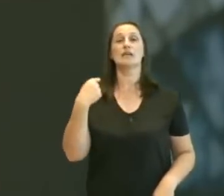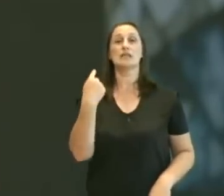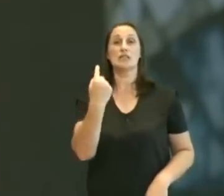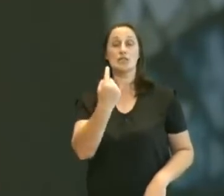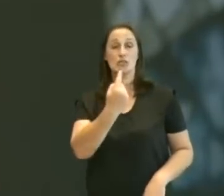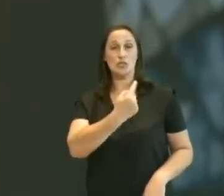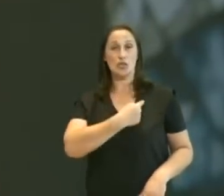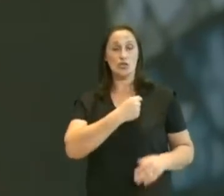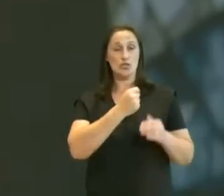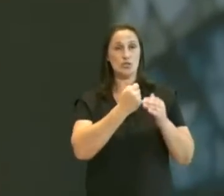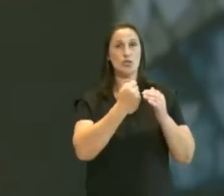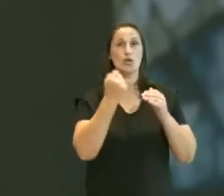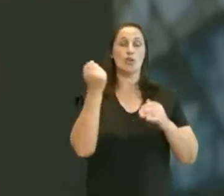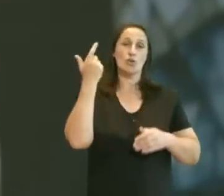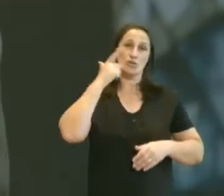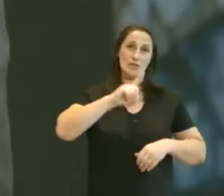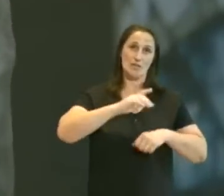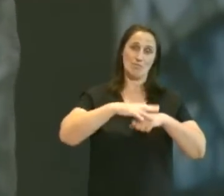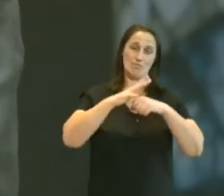sarados.